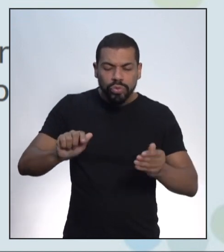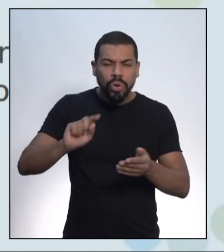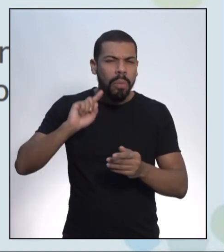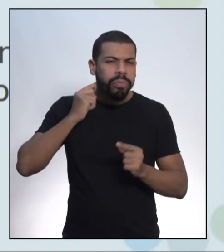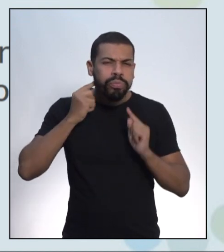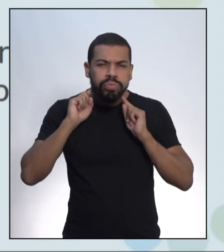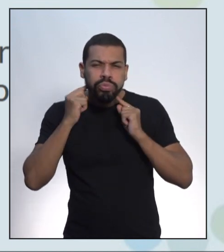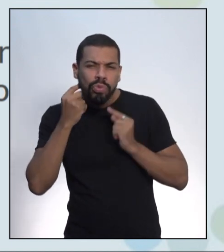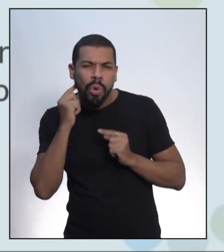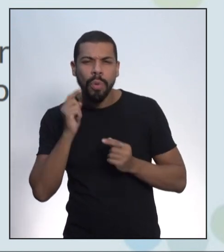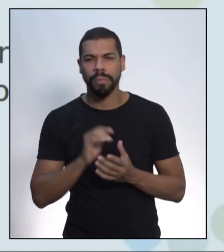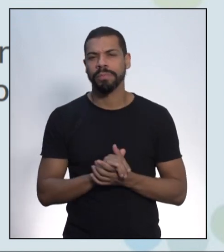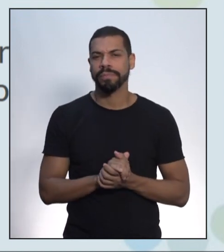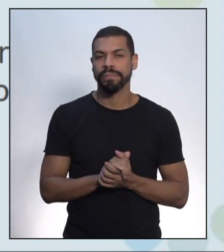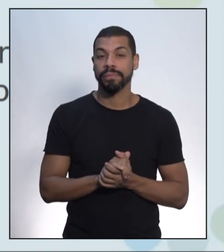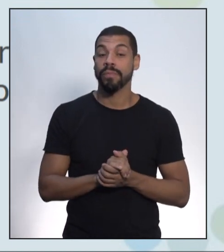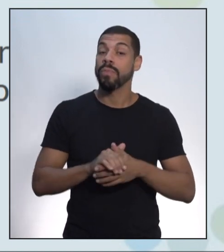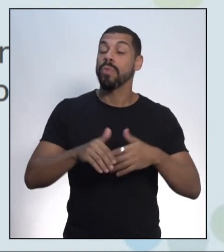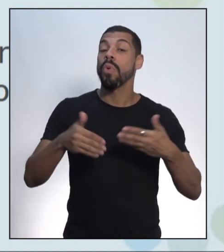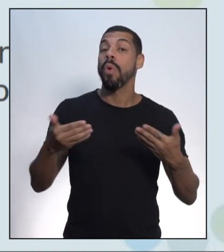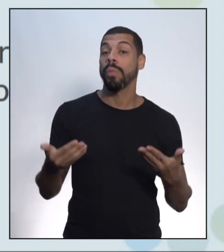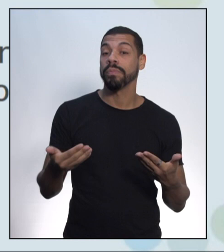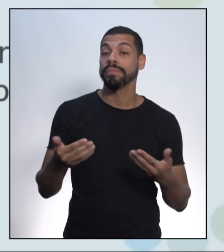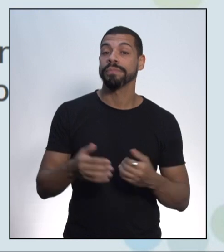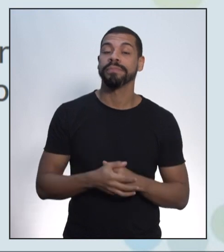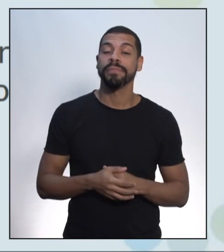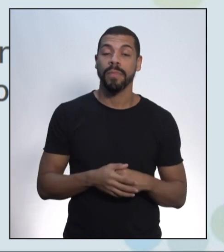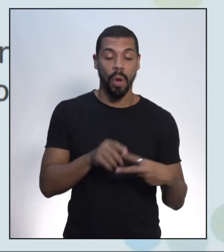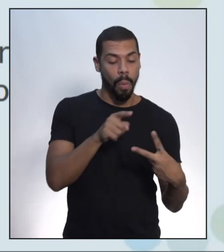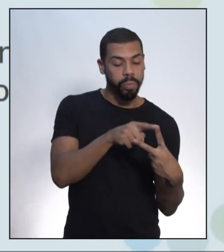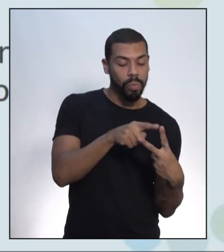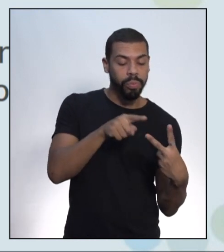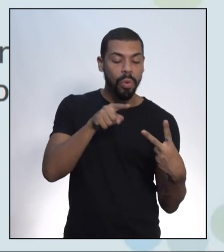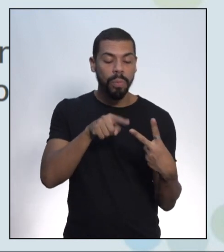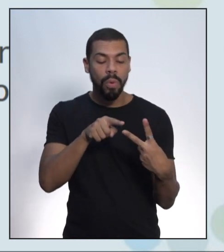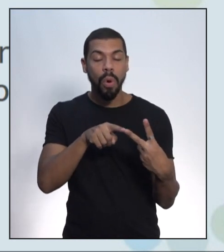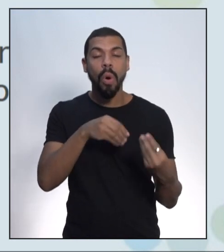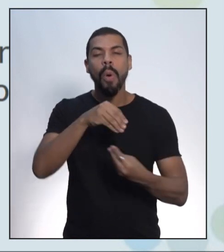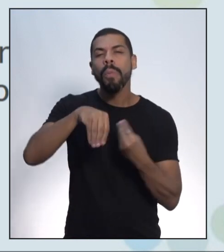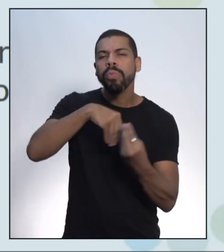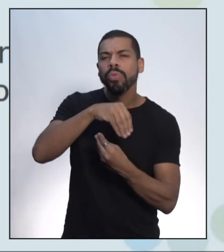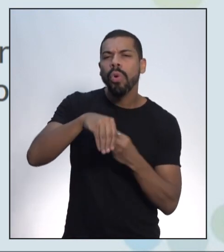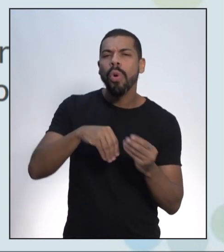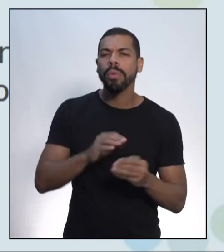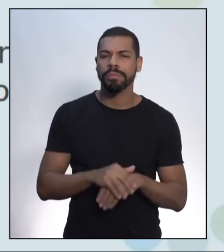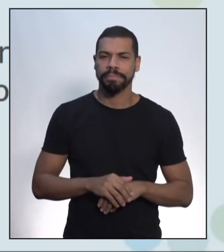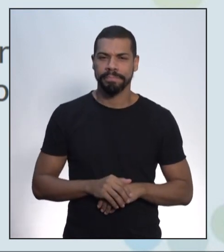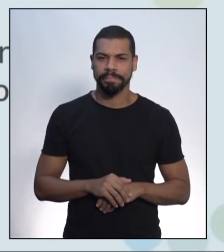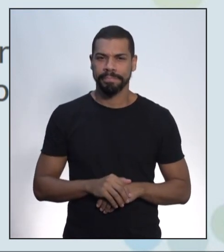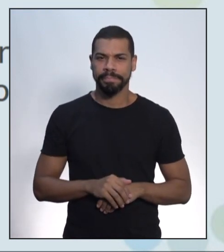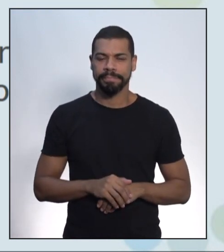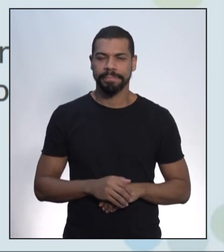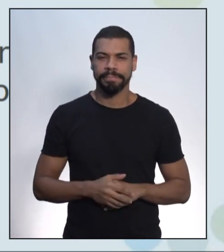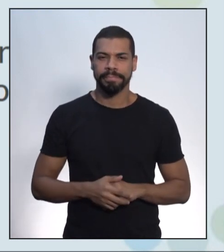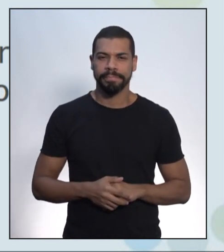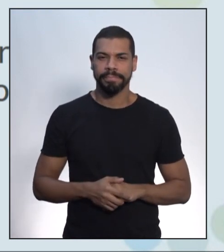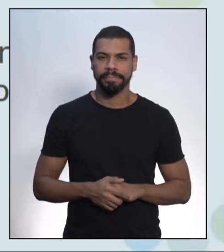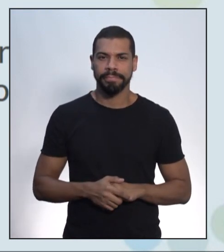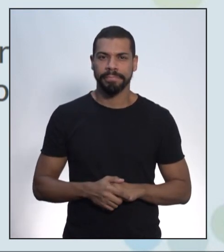foi o óxido de cloro, ou o sulfato de alumínio, ou ambos, e como foi feito. Pense um pouquinho, só 2 minutinhos para vocês.